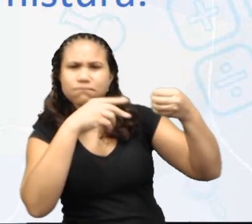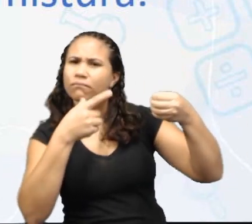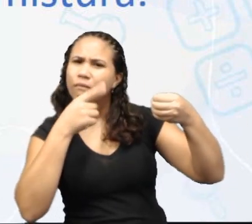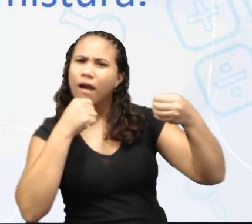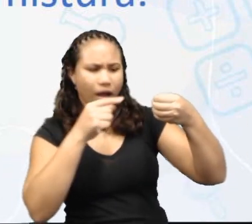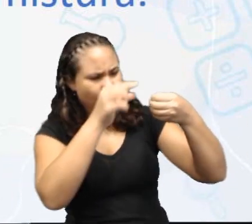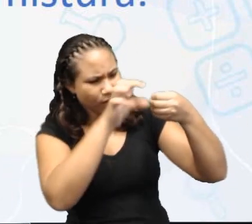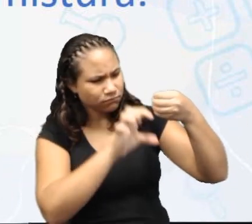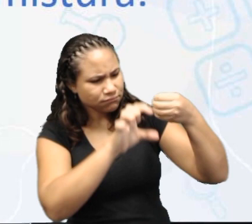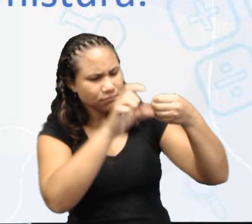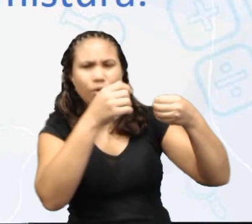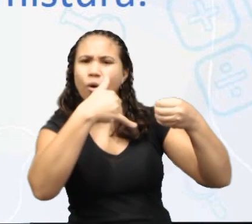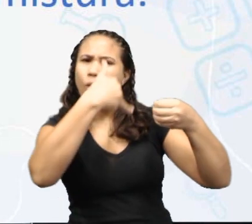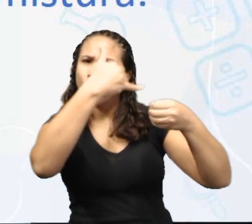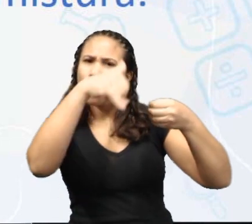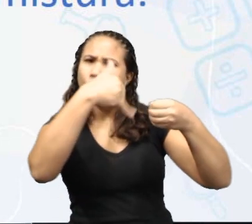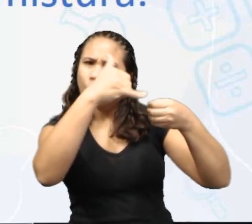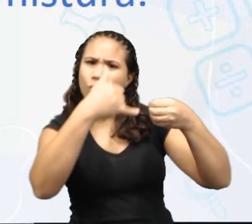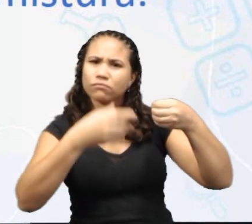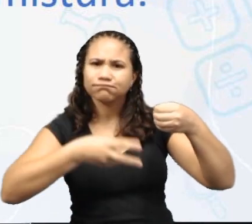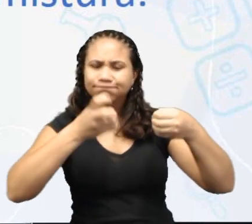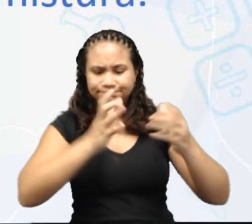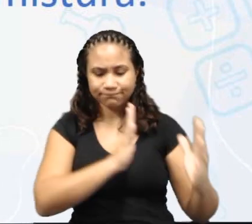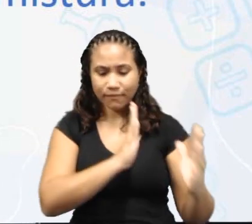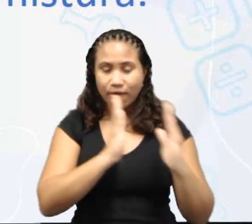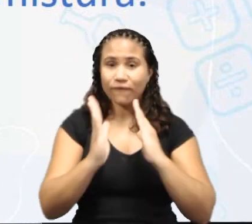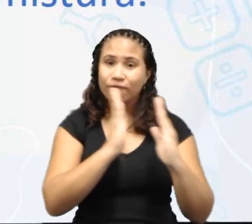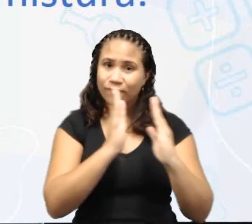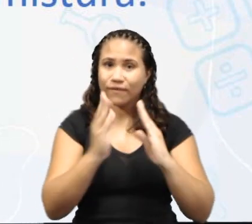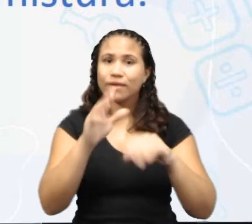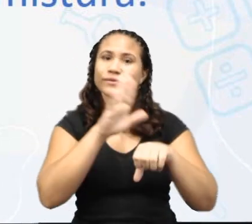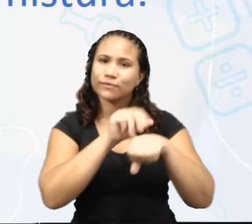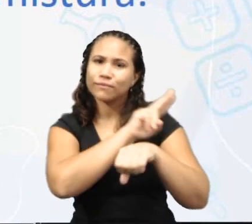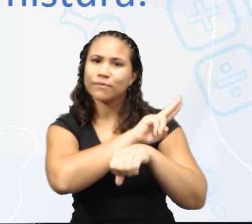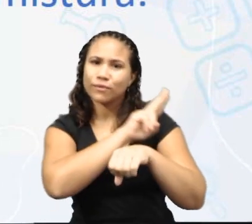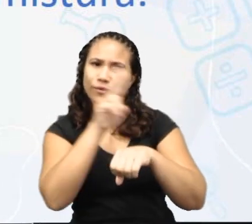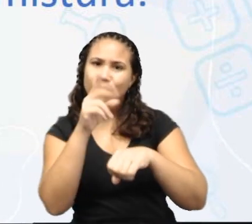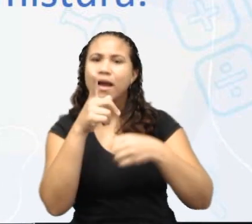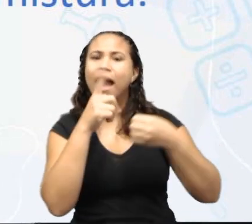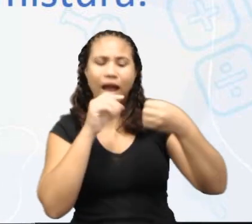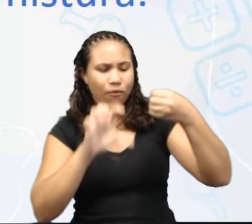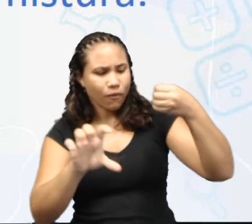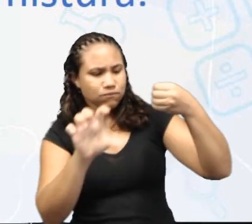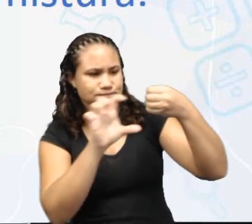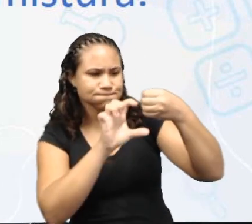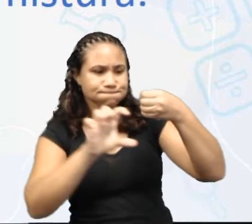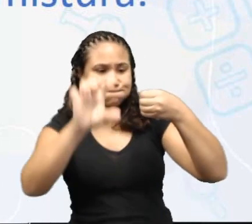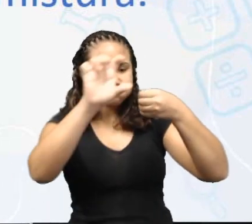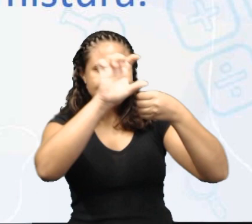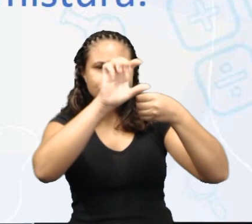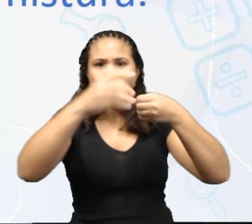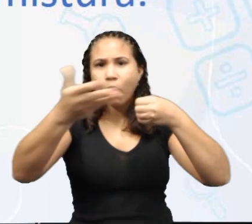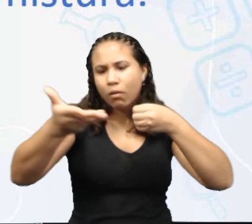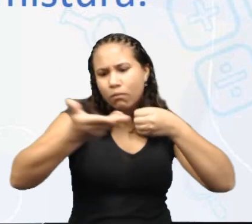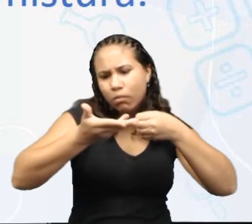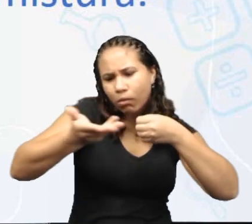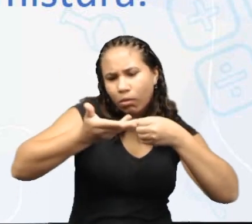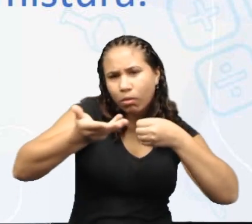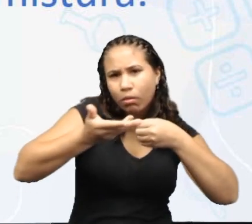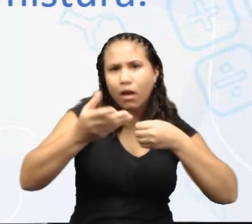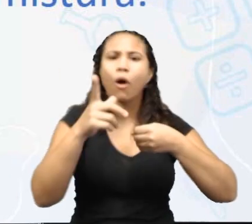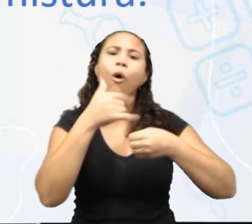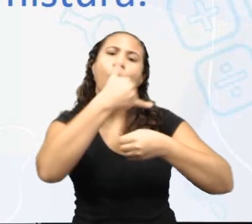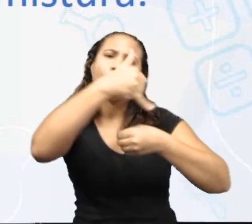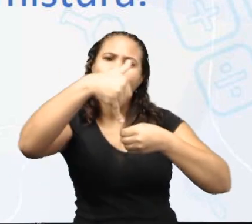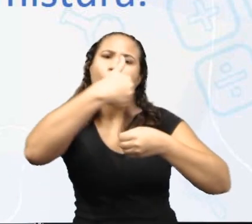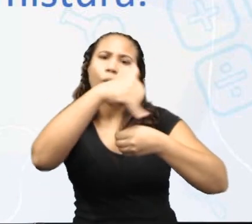duas. Essa porção que está mais embaixo é uma fase, que ela é constituída de água. E a porção que está mais em cima é outra fase,